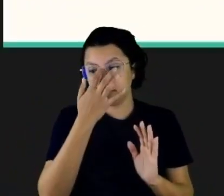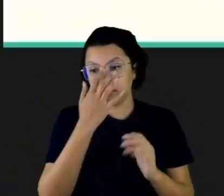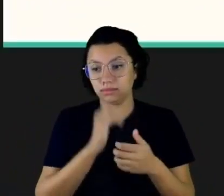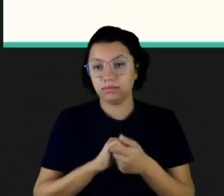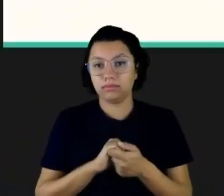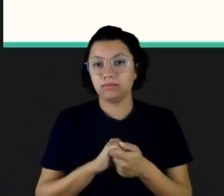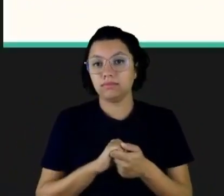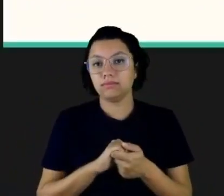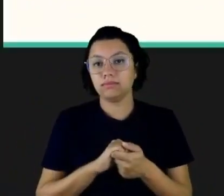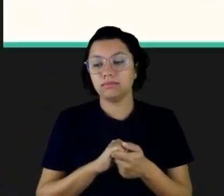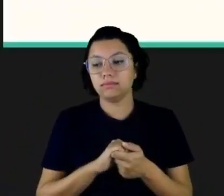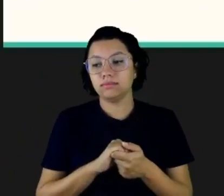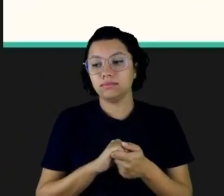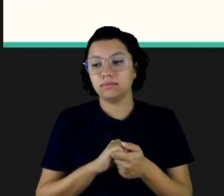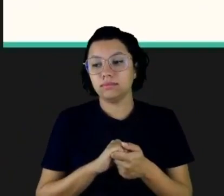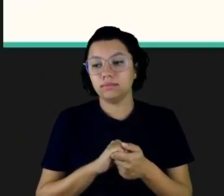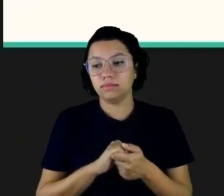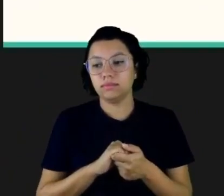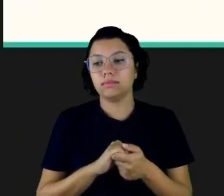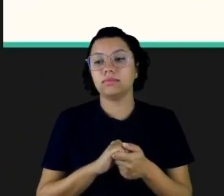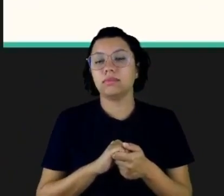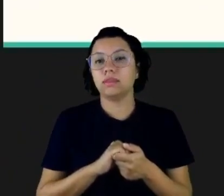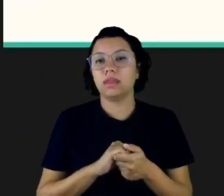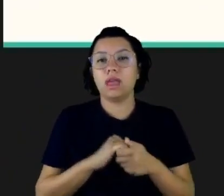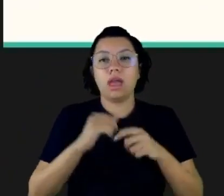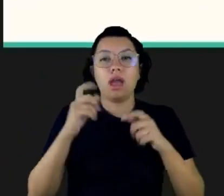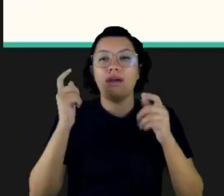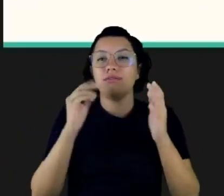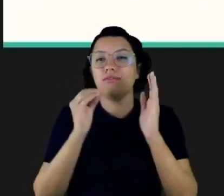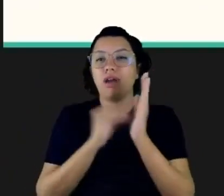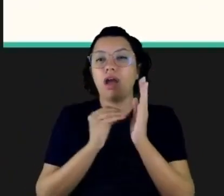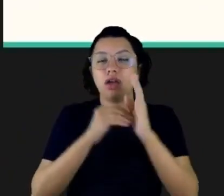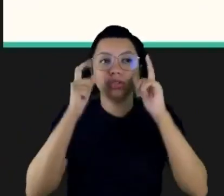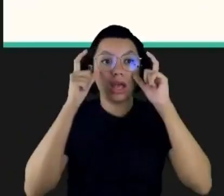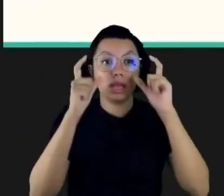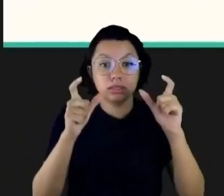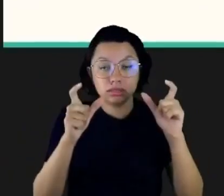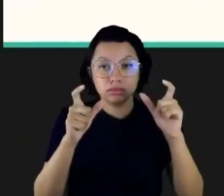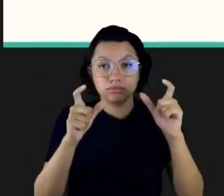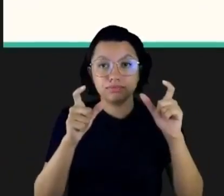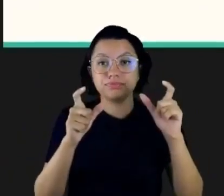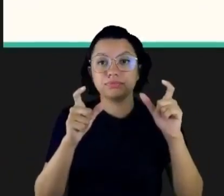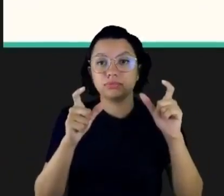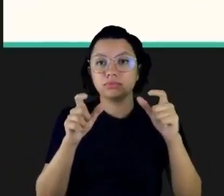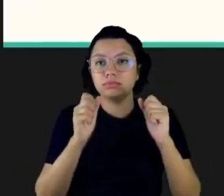O distúrbio de atenção, distúrbios psicomotores,